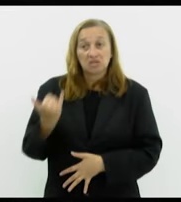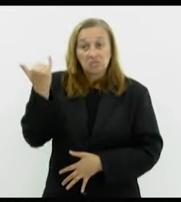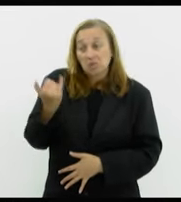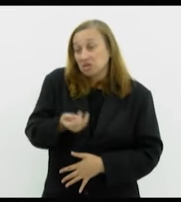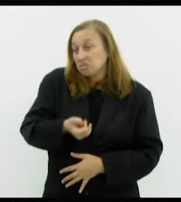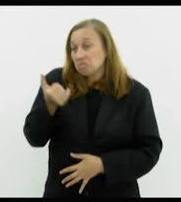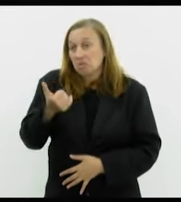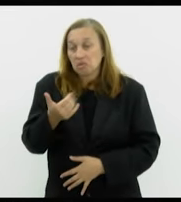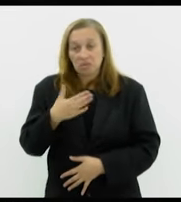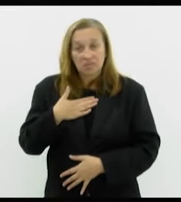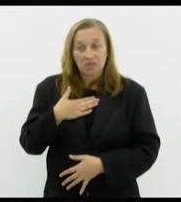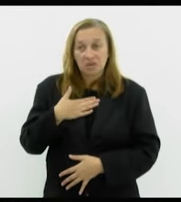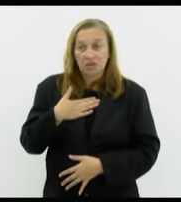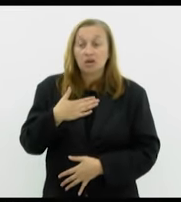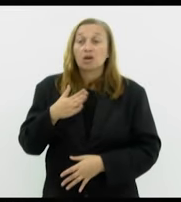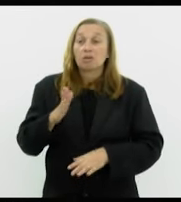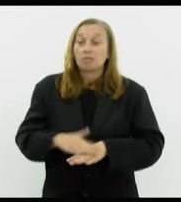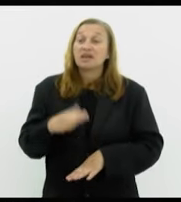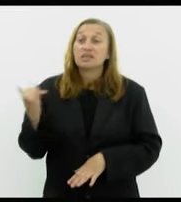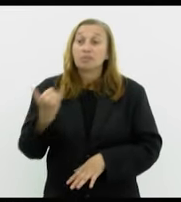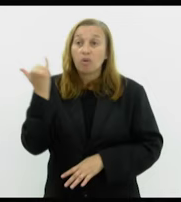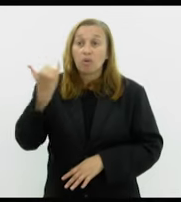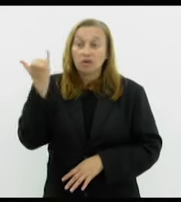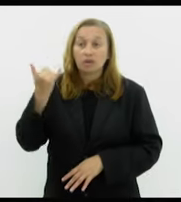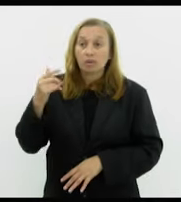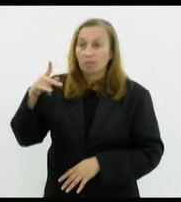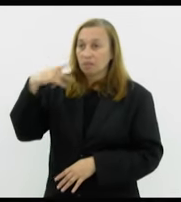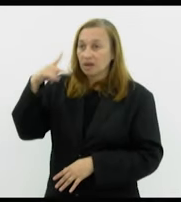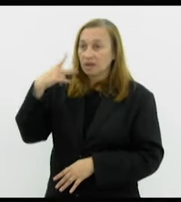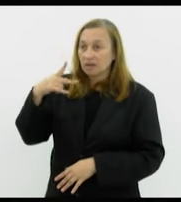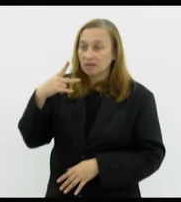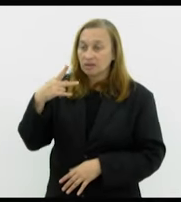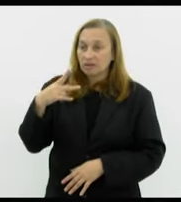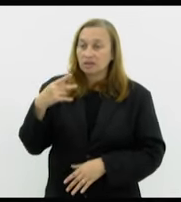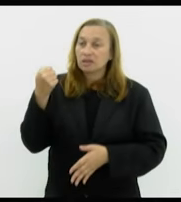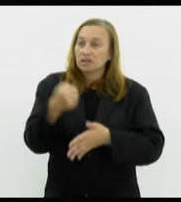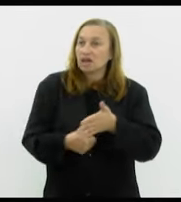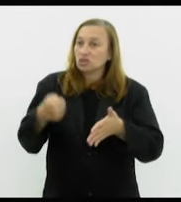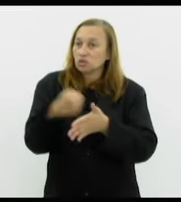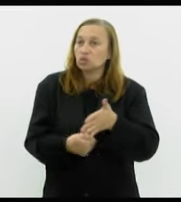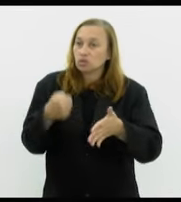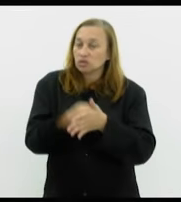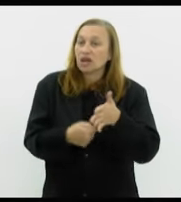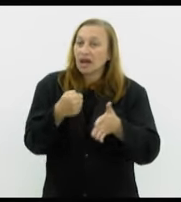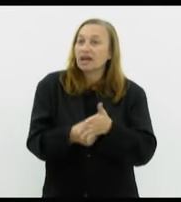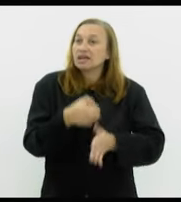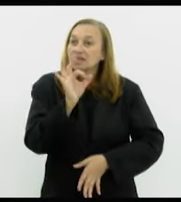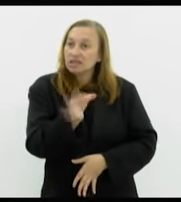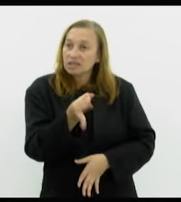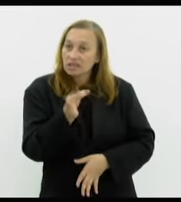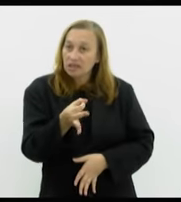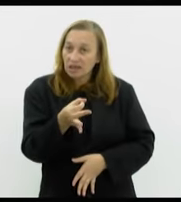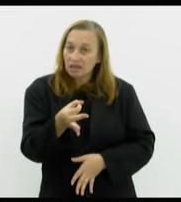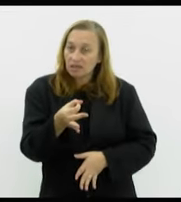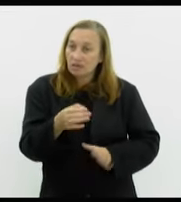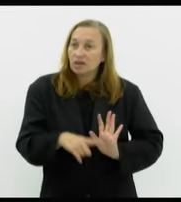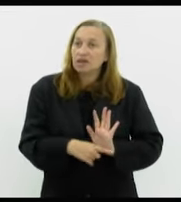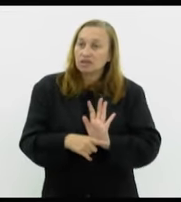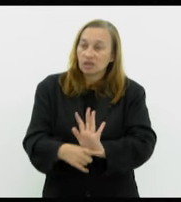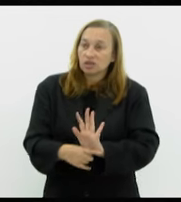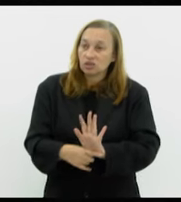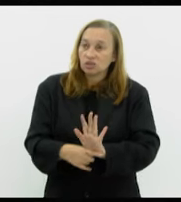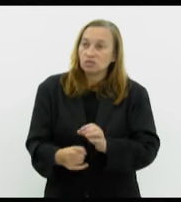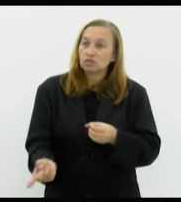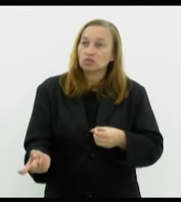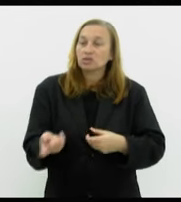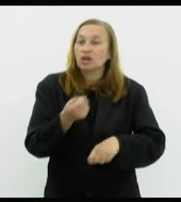pouco. O que me importa, como parlamentar, é fazer as lutas que, de fato, viabilizem a